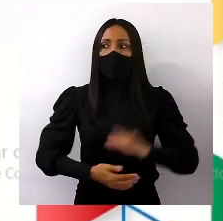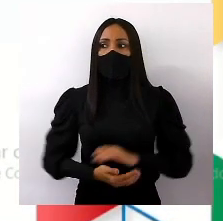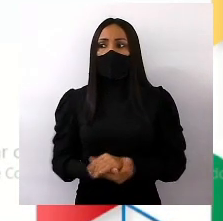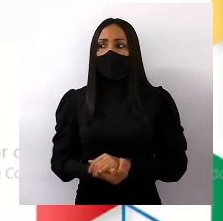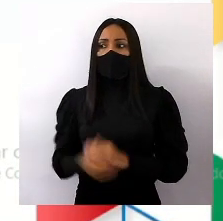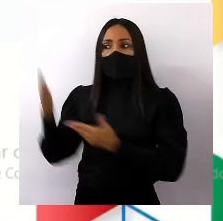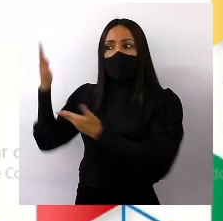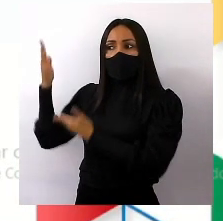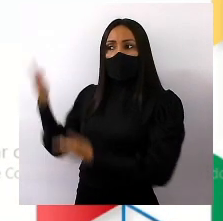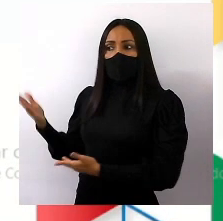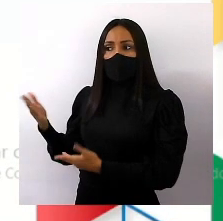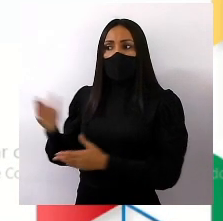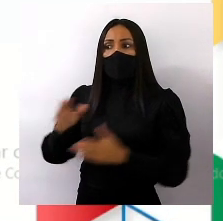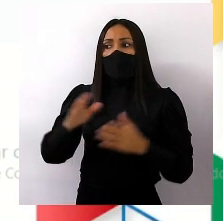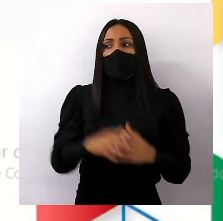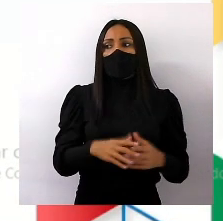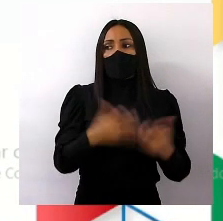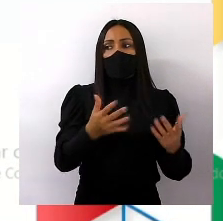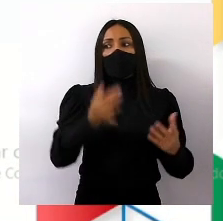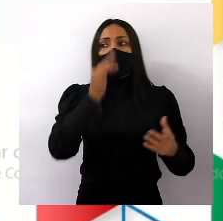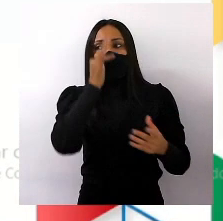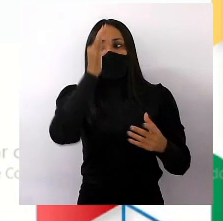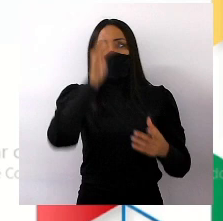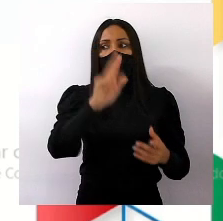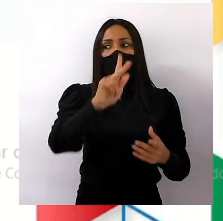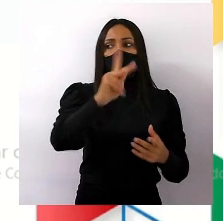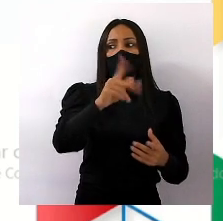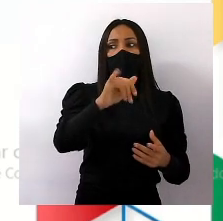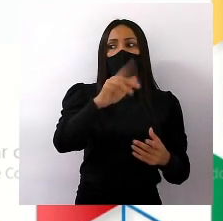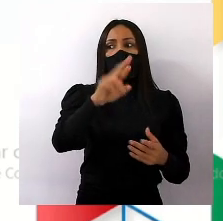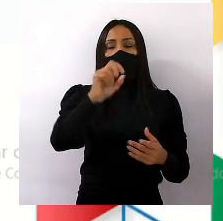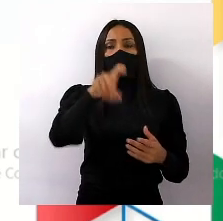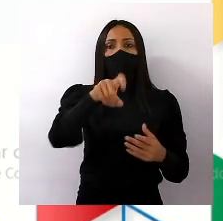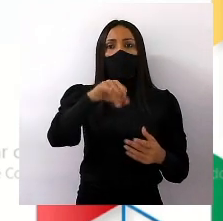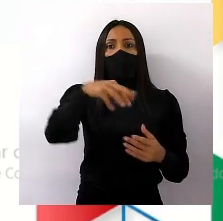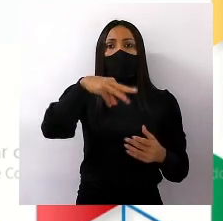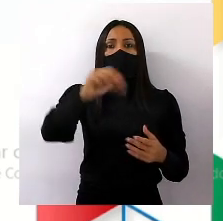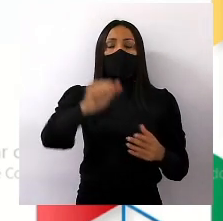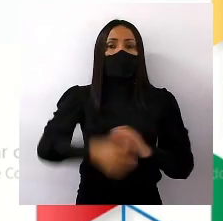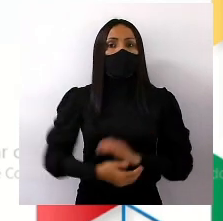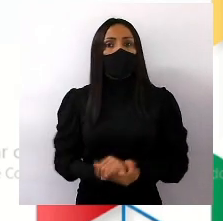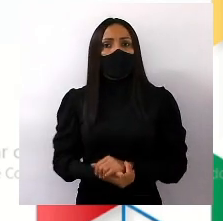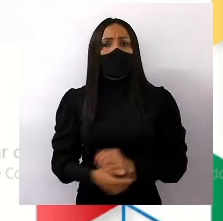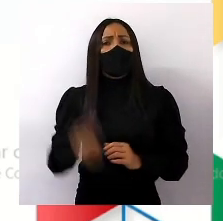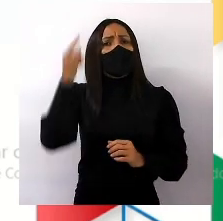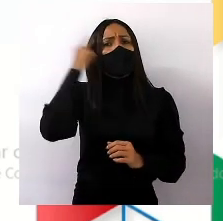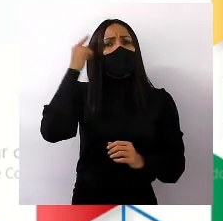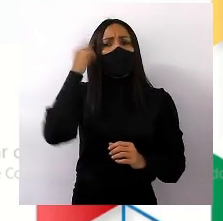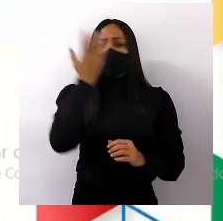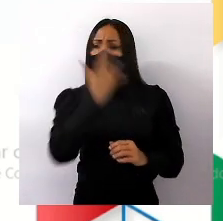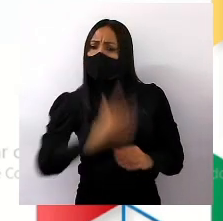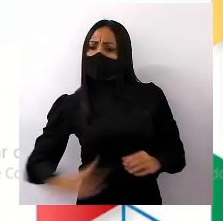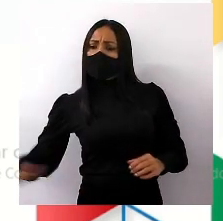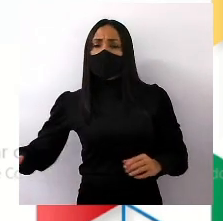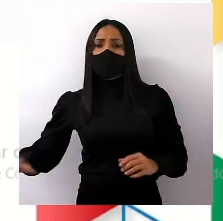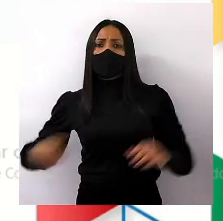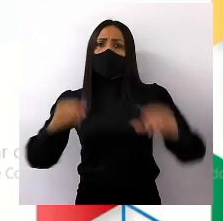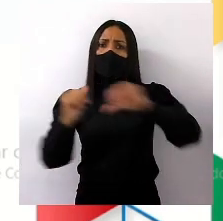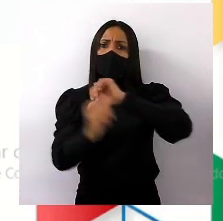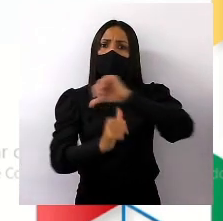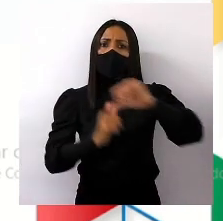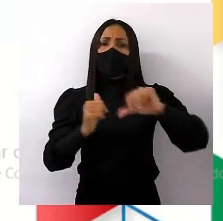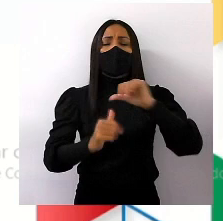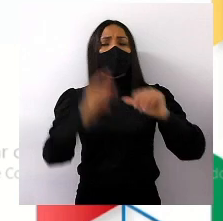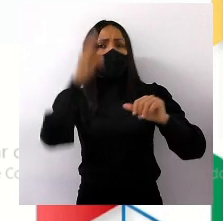A Rosa de Hiroshima, de Vinícius de Moraes. Olha só. Pensem nas crianças mudas,